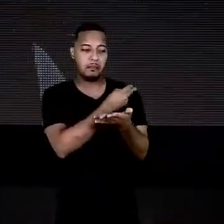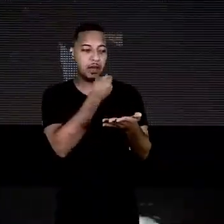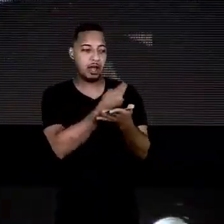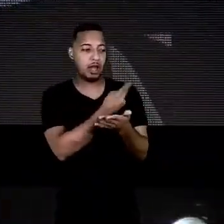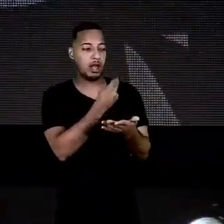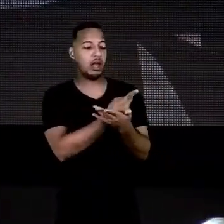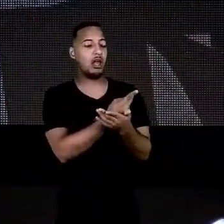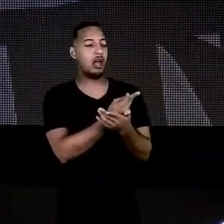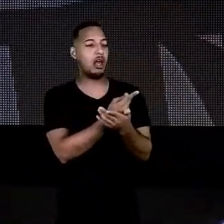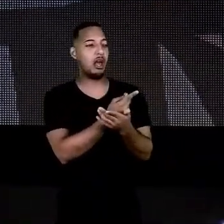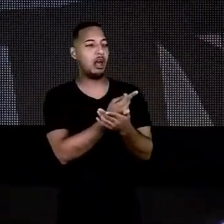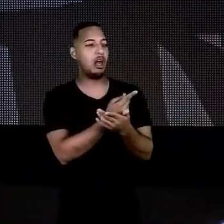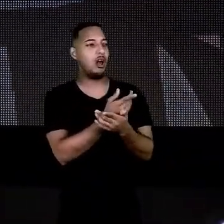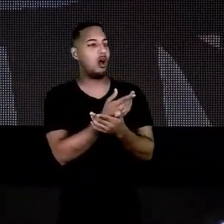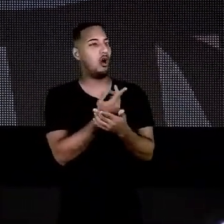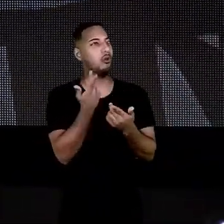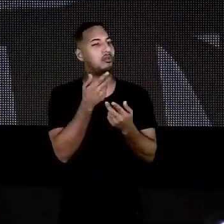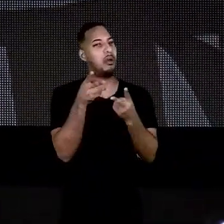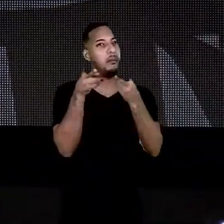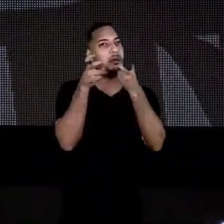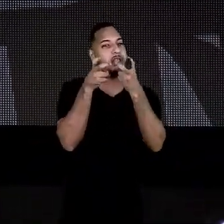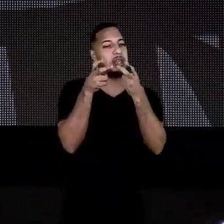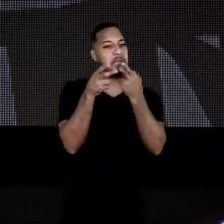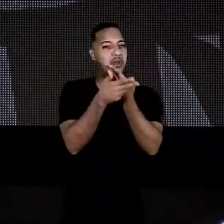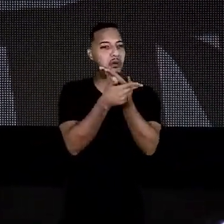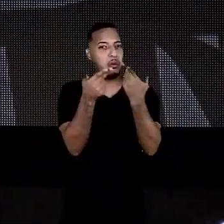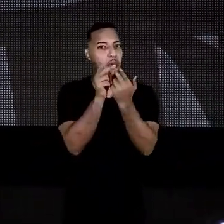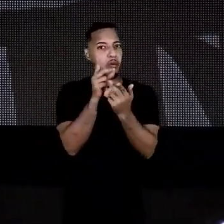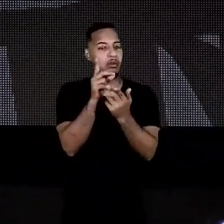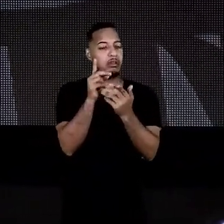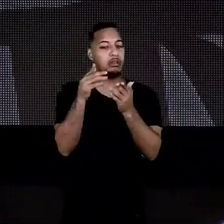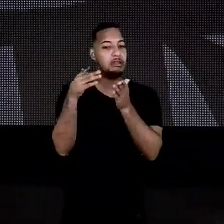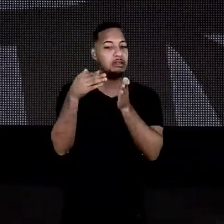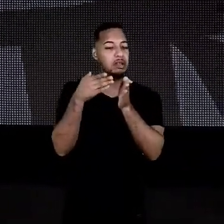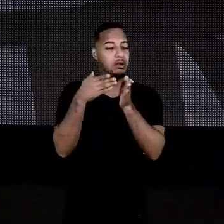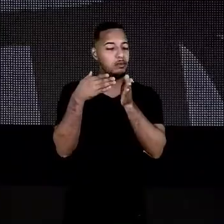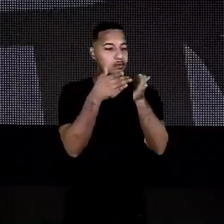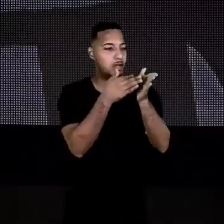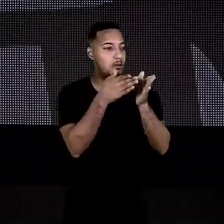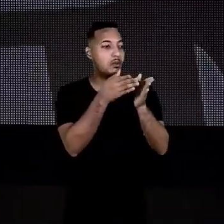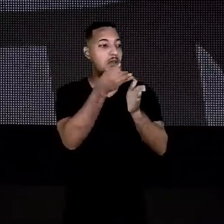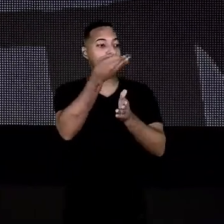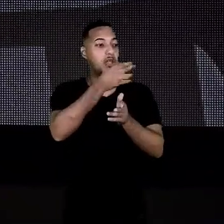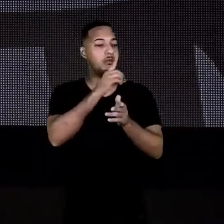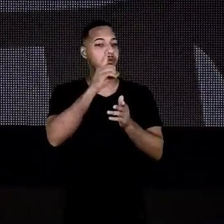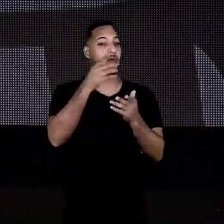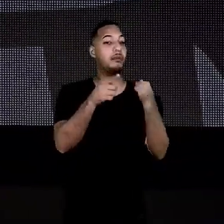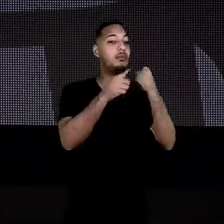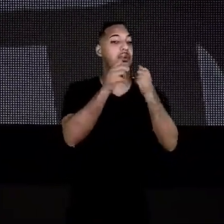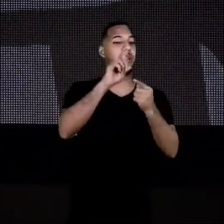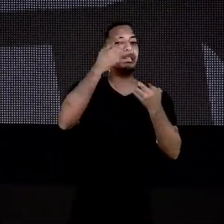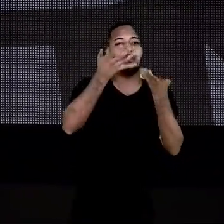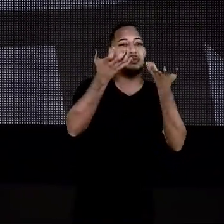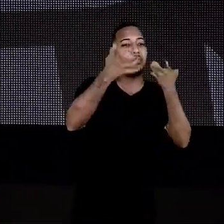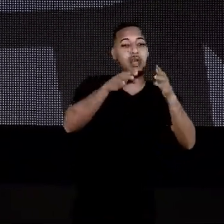o próprio Deus que faz isso. Sabe para quê? Porque Ele não quer que você se perca no meio do caminho. A